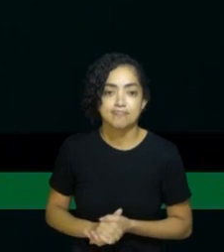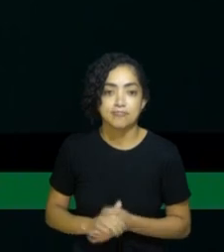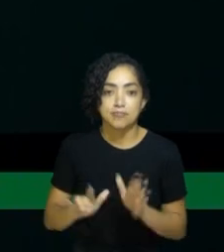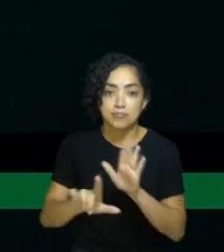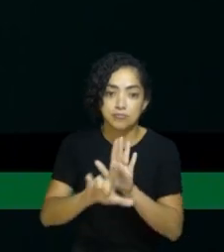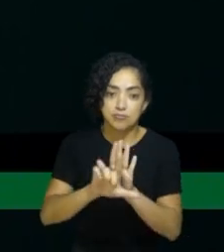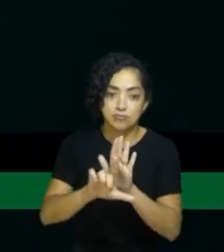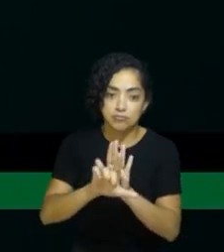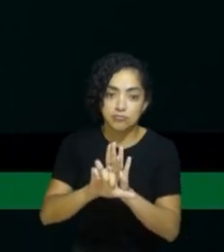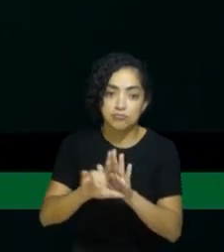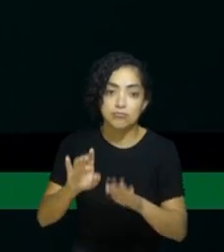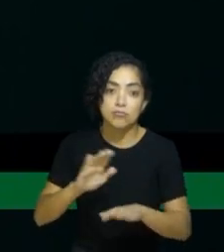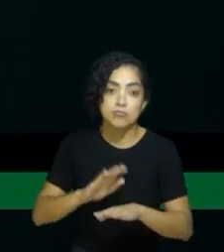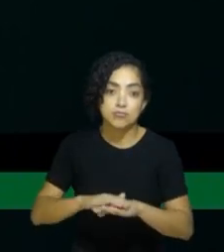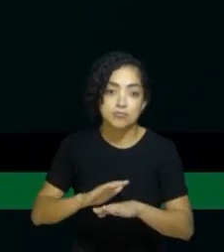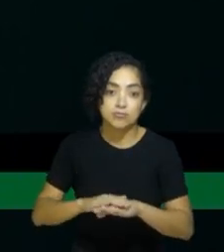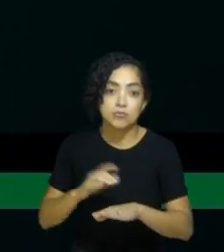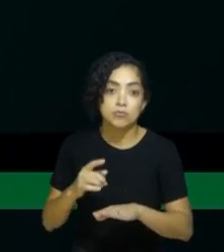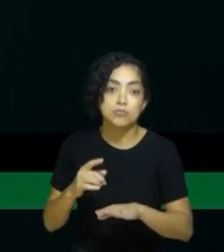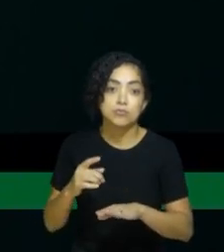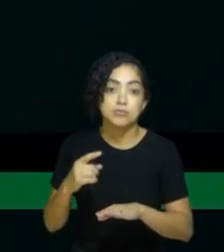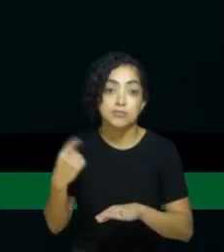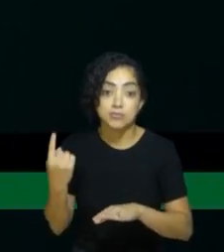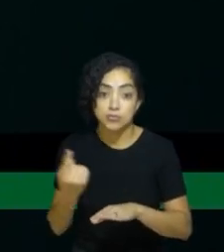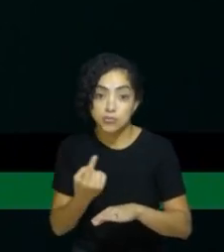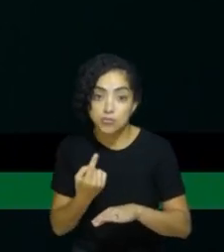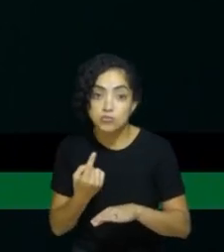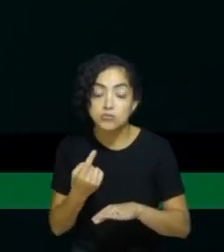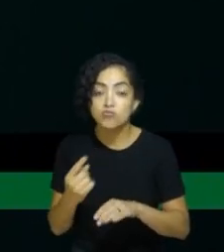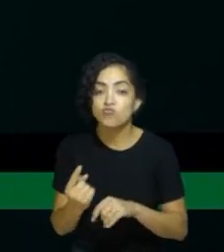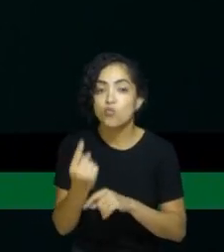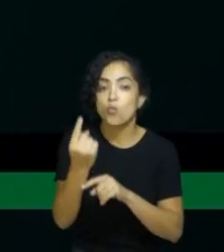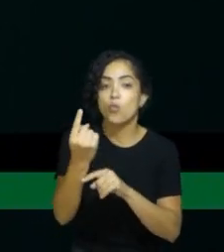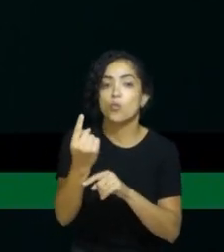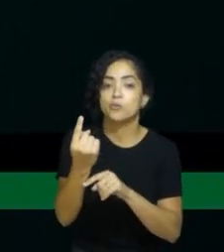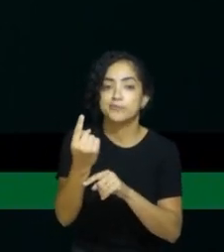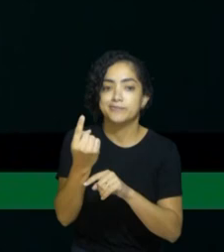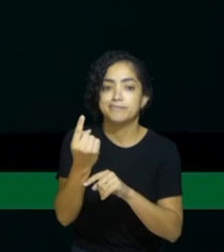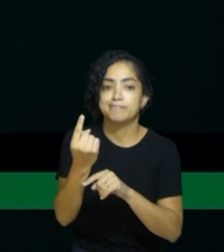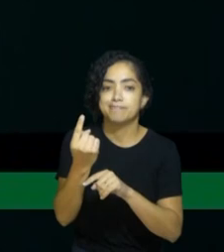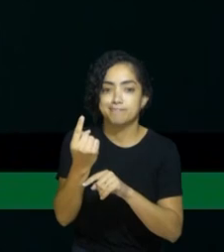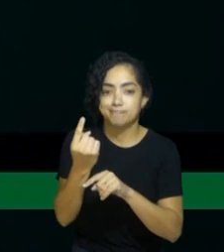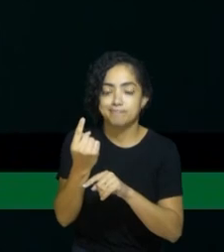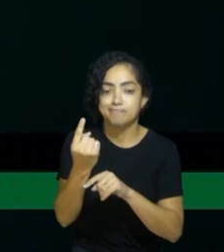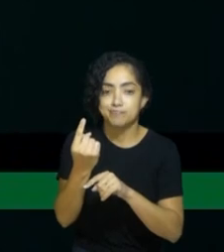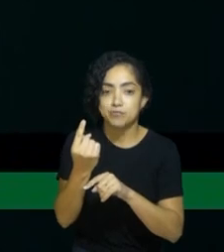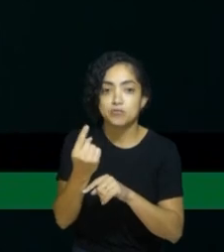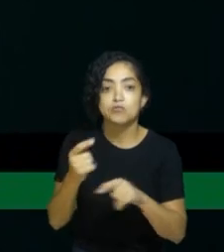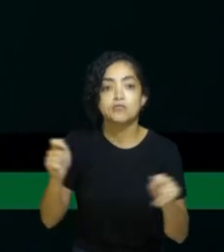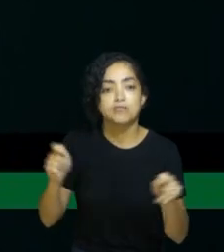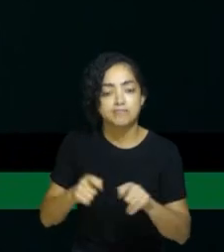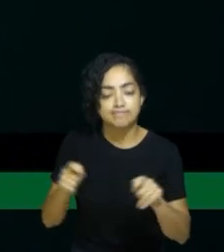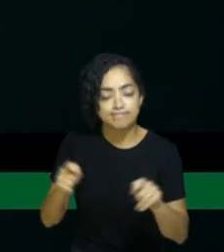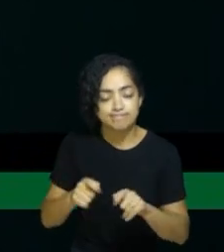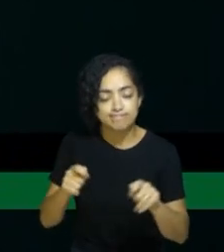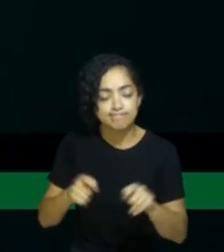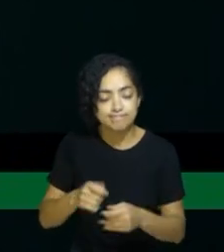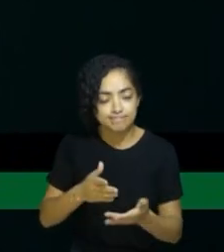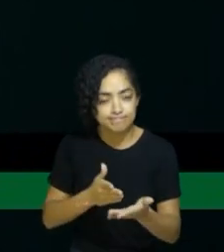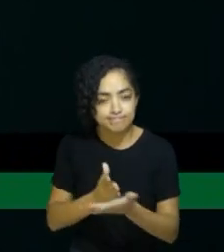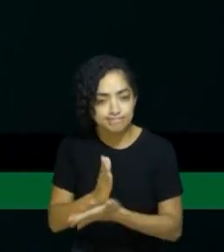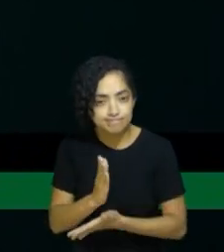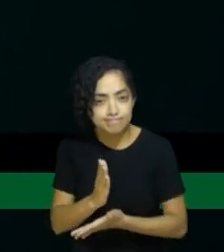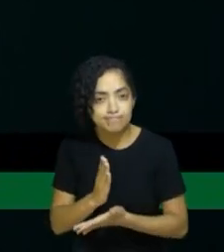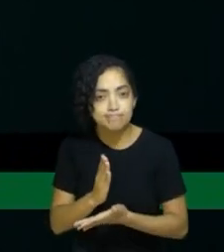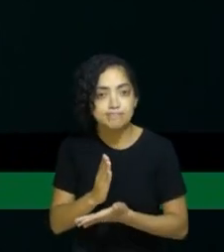nossa autoria que foi a única lei de origem parlamentar que foi possível aprovar naquela época porque já estava